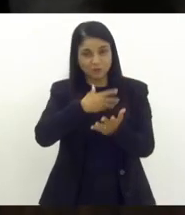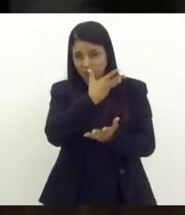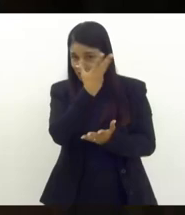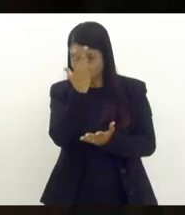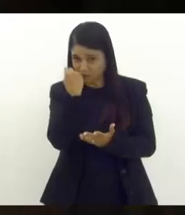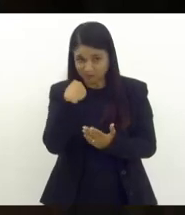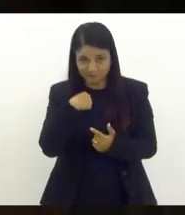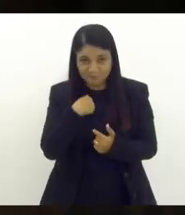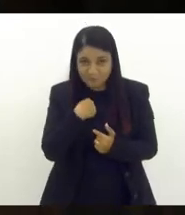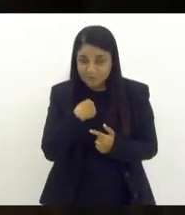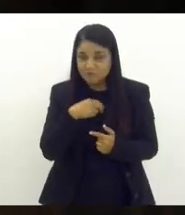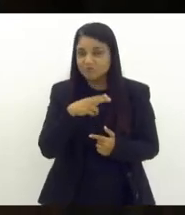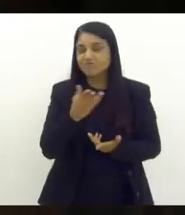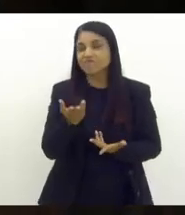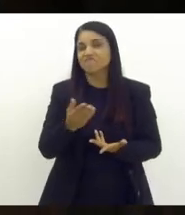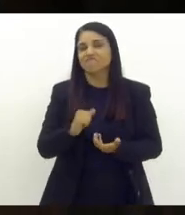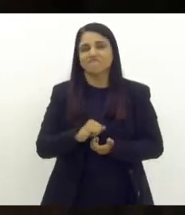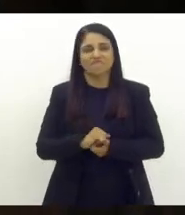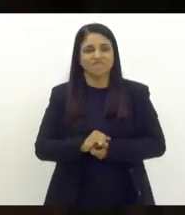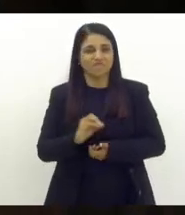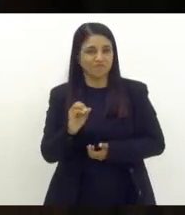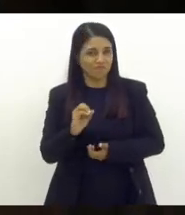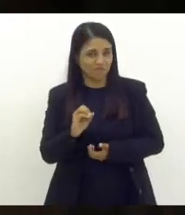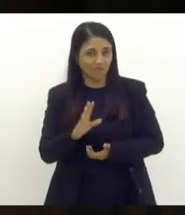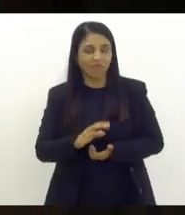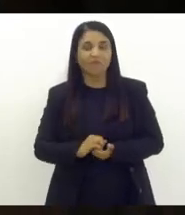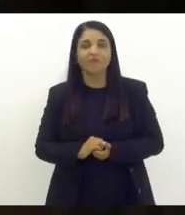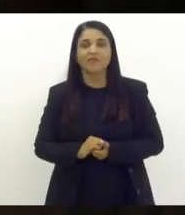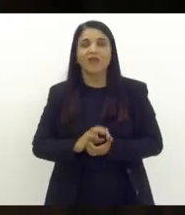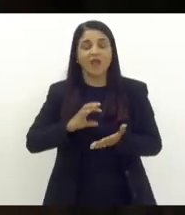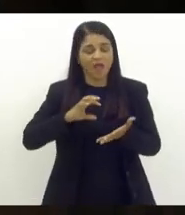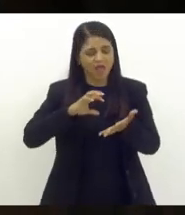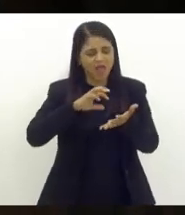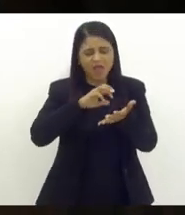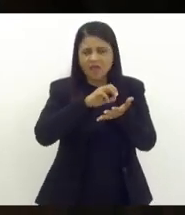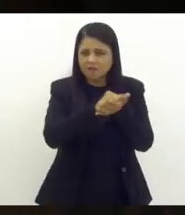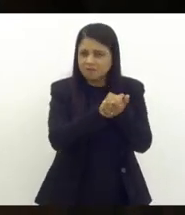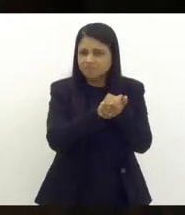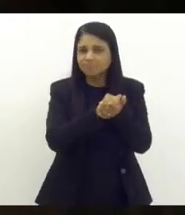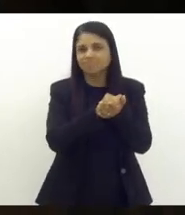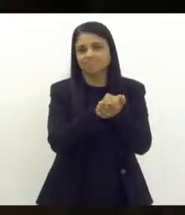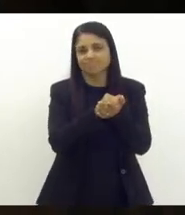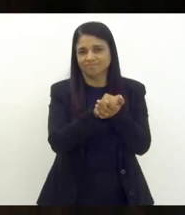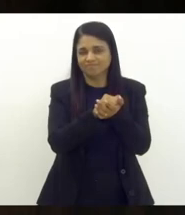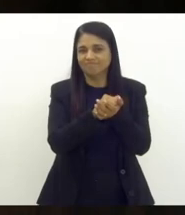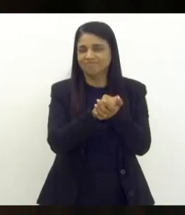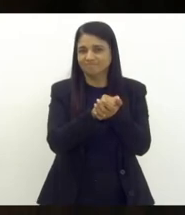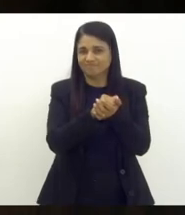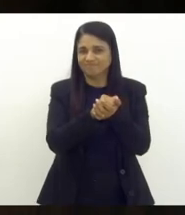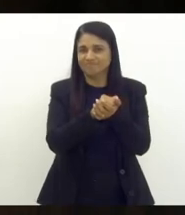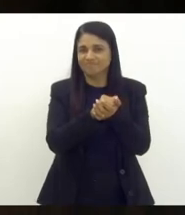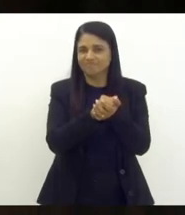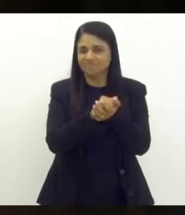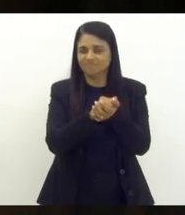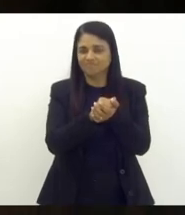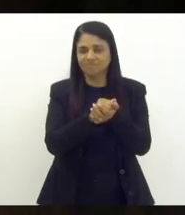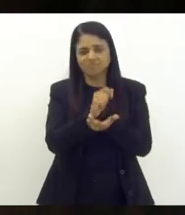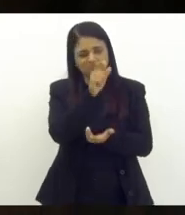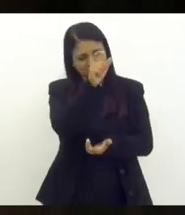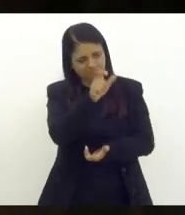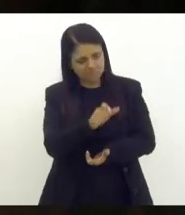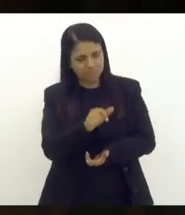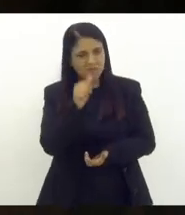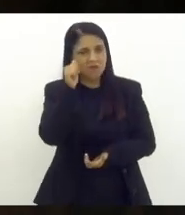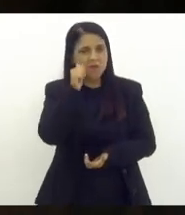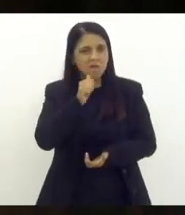eh e eu queria que deixar bem registrado o quão grande Guerreira é essa